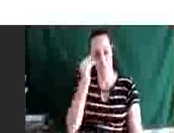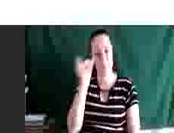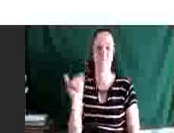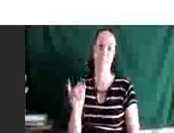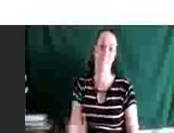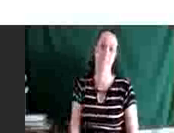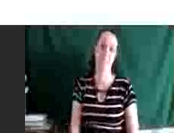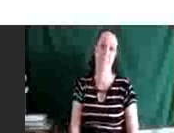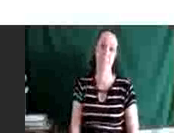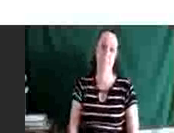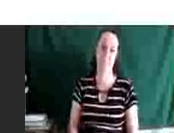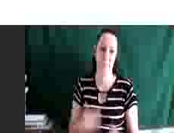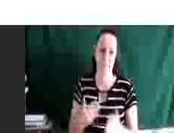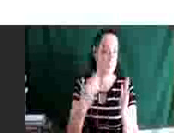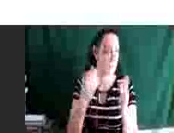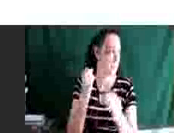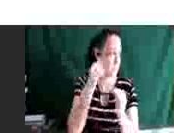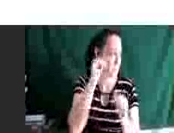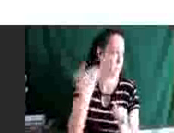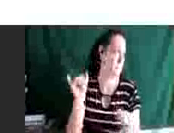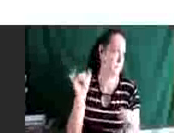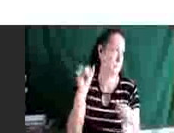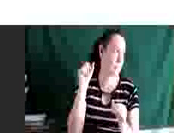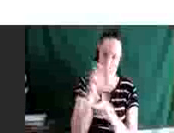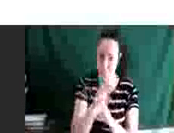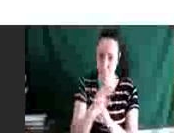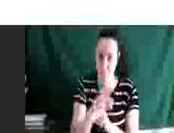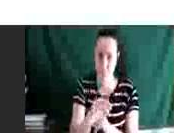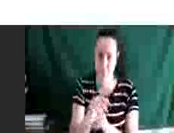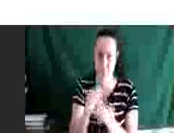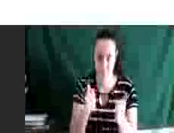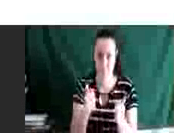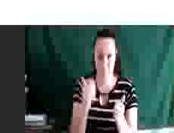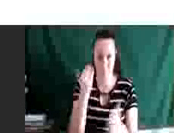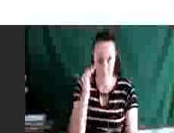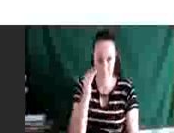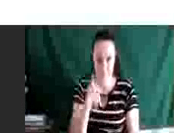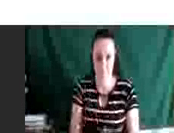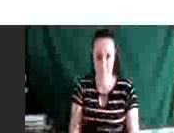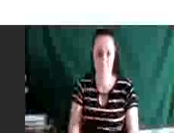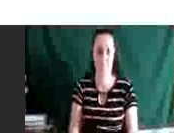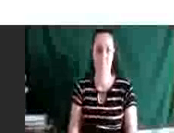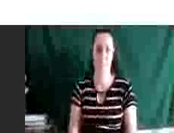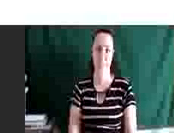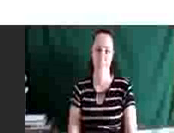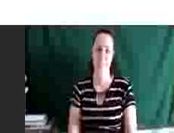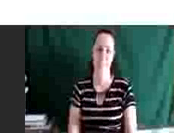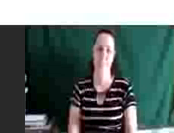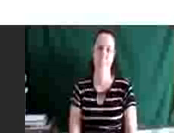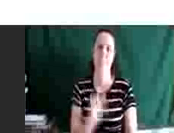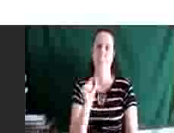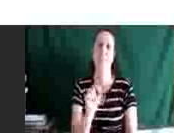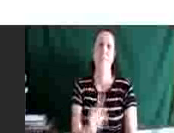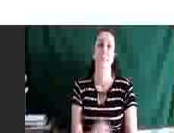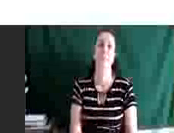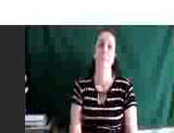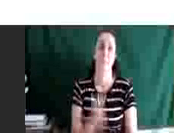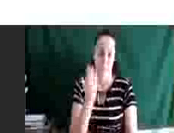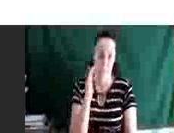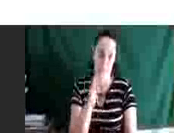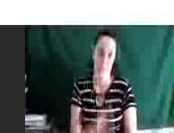de vulnerabilidades. Aqui na numeração você vai numerar a sua vertente de ataque, de exploração. Você vai encontrar mapeamento de